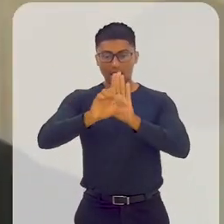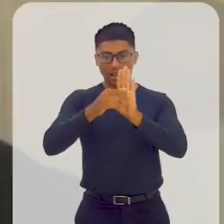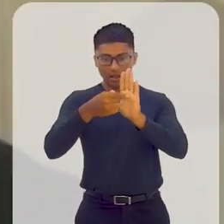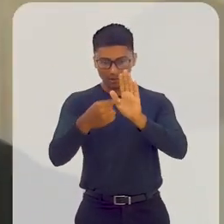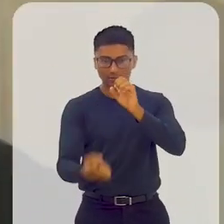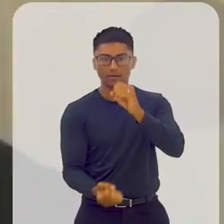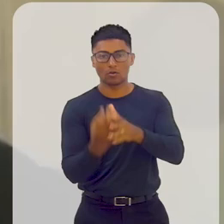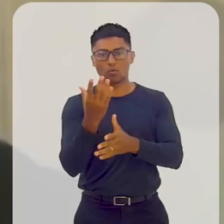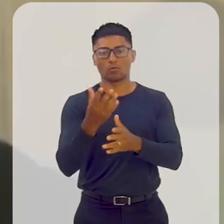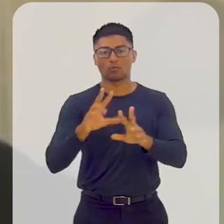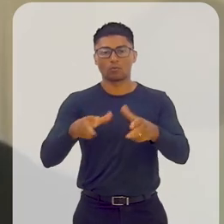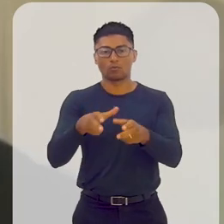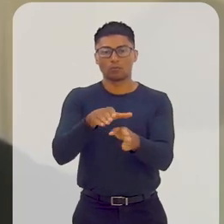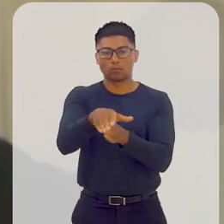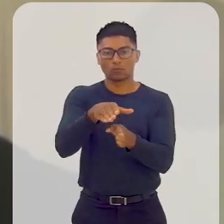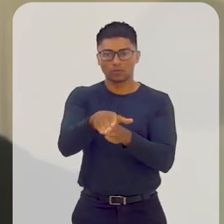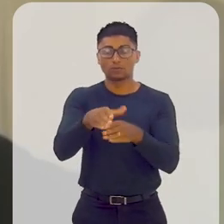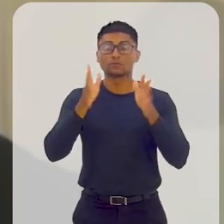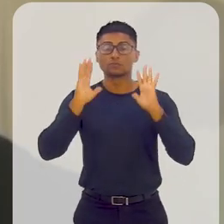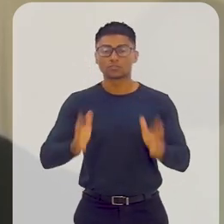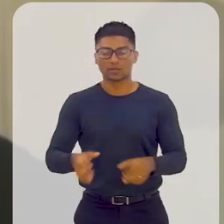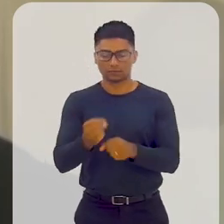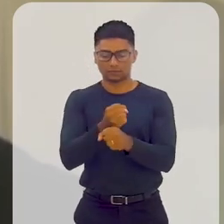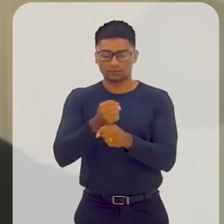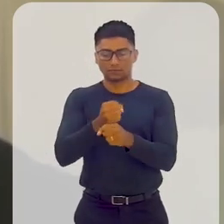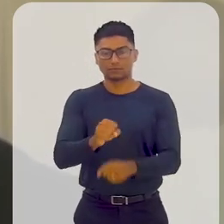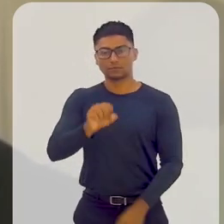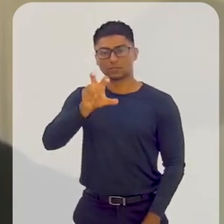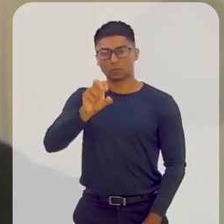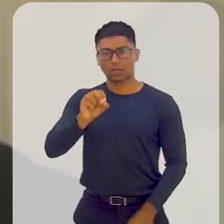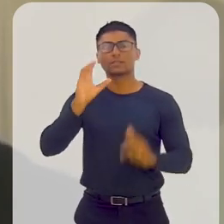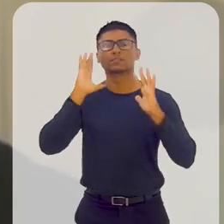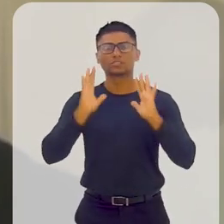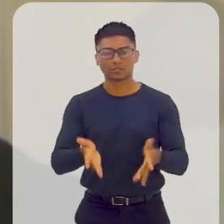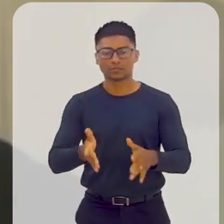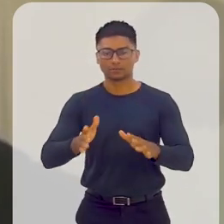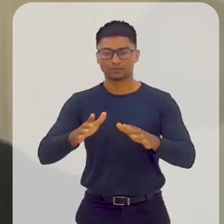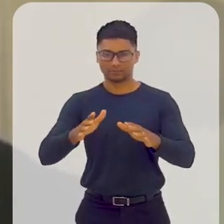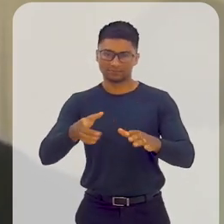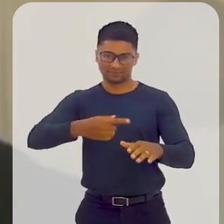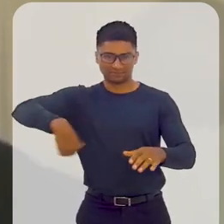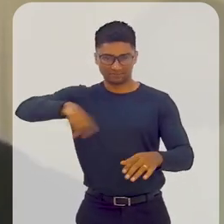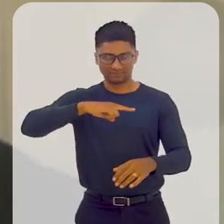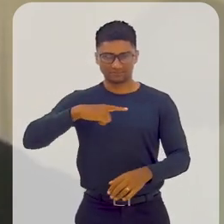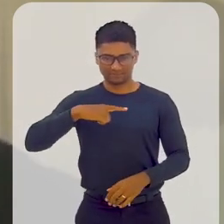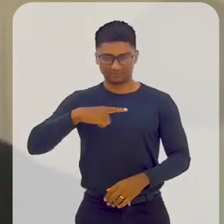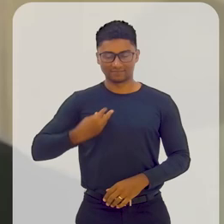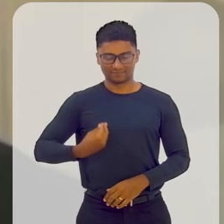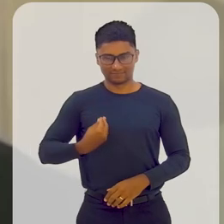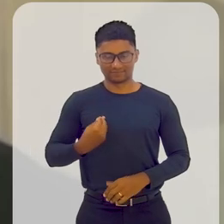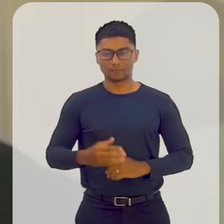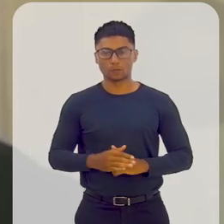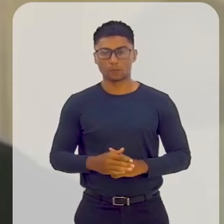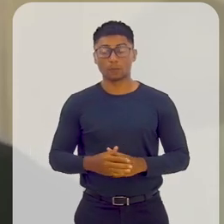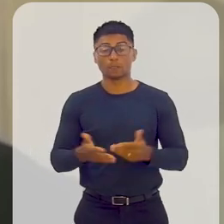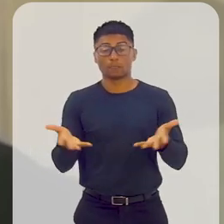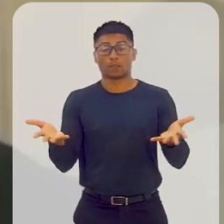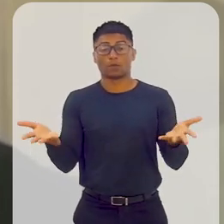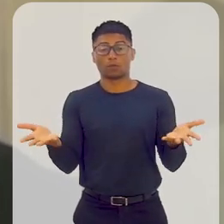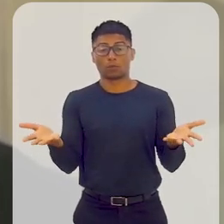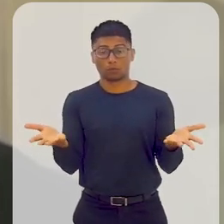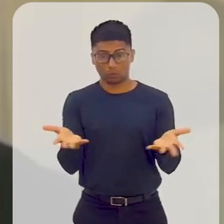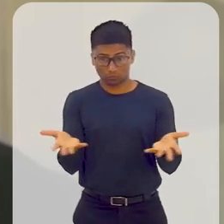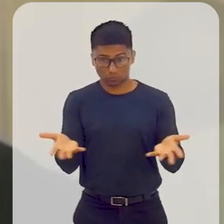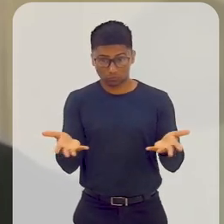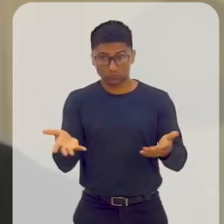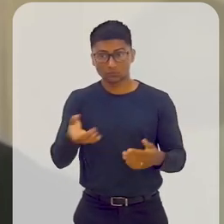nós já fizemos 50 anos de existência, né? E hoje nós começamos a nossa agenda,